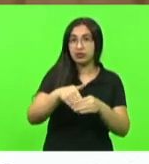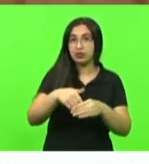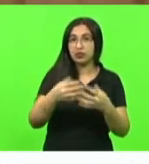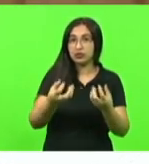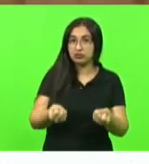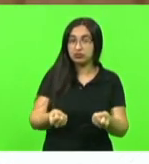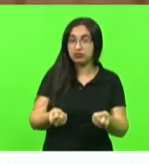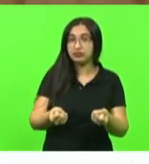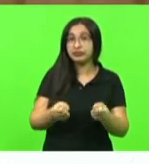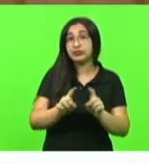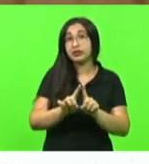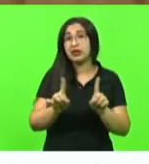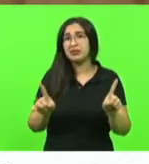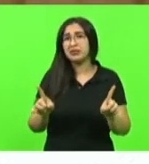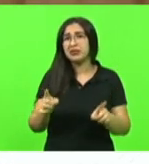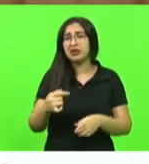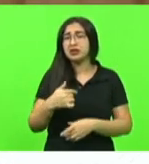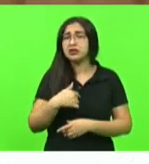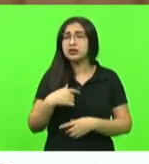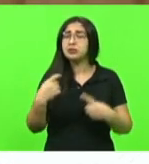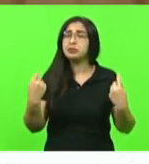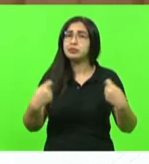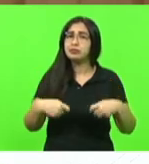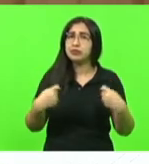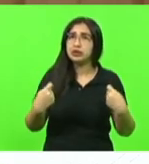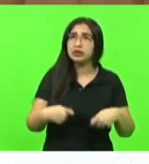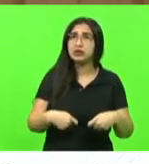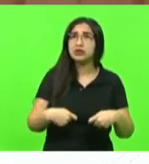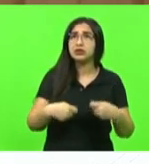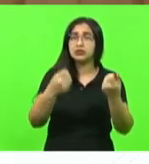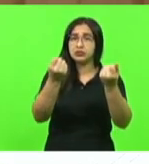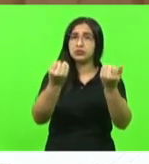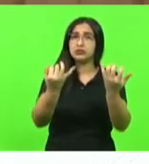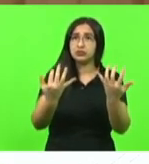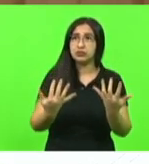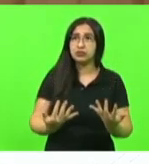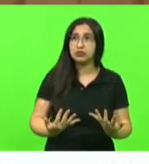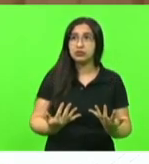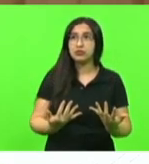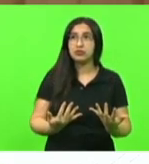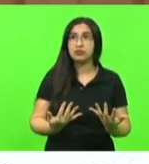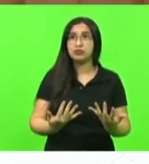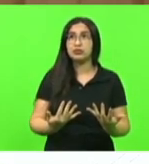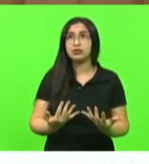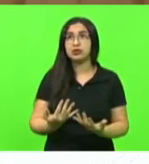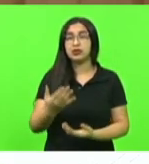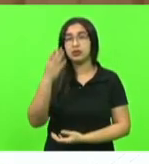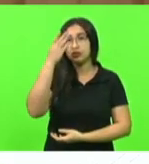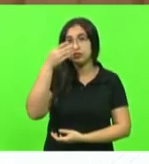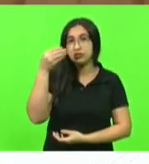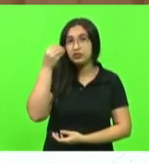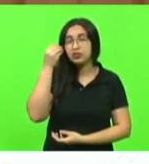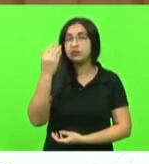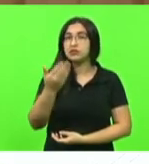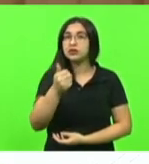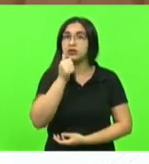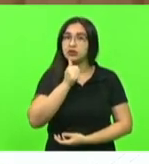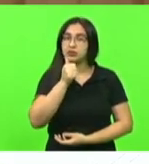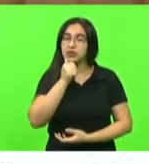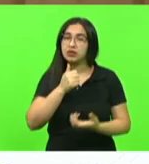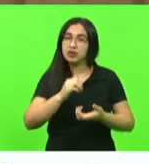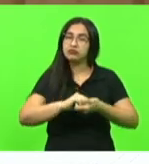mas me dá o dever de fazer aqui, deputada Luciane, eu quero lhe cumprimentar pelas suas palavras,